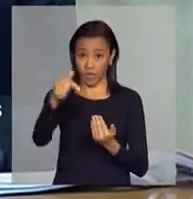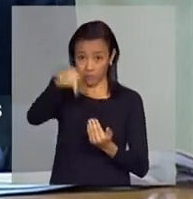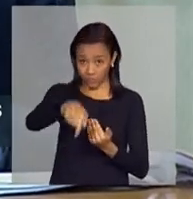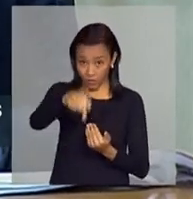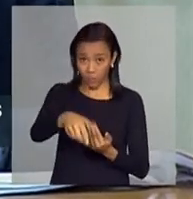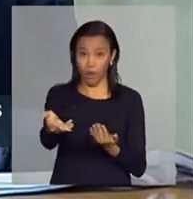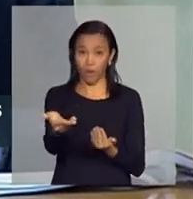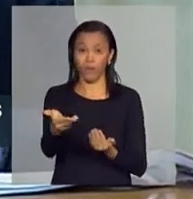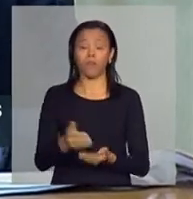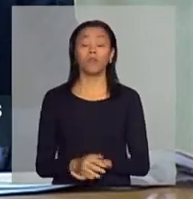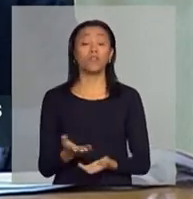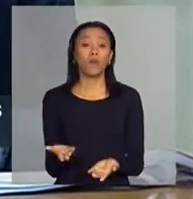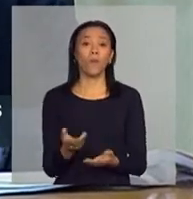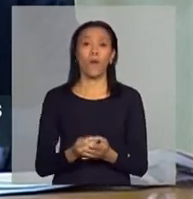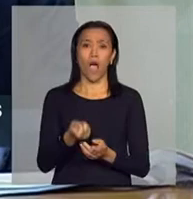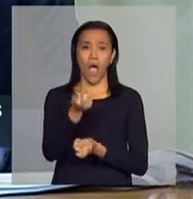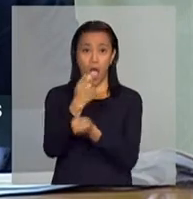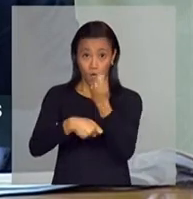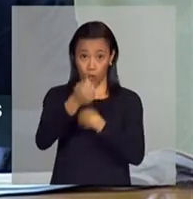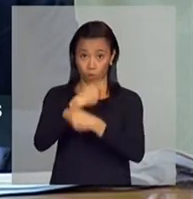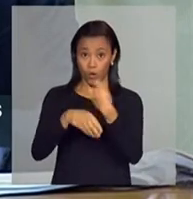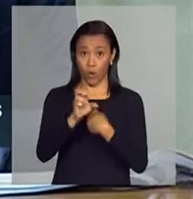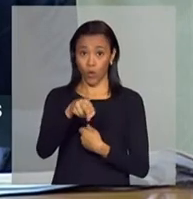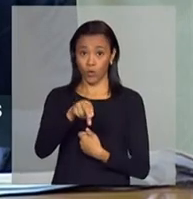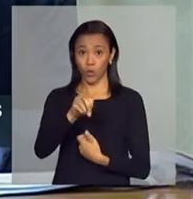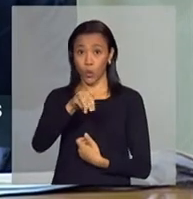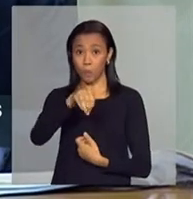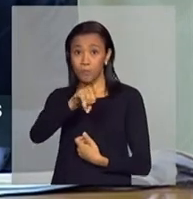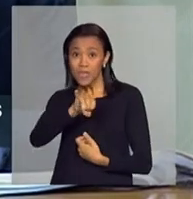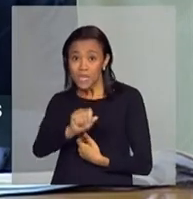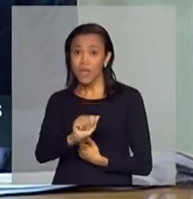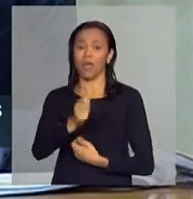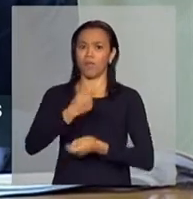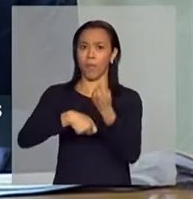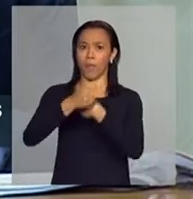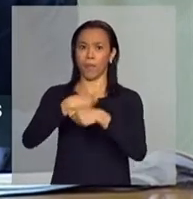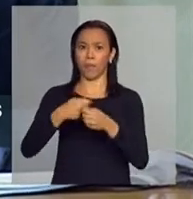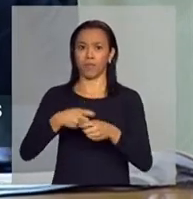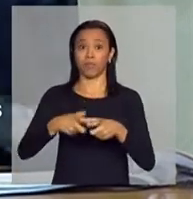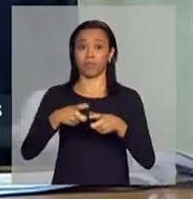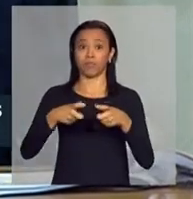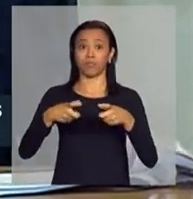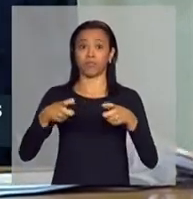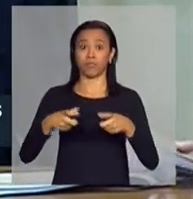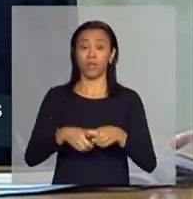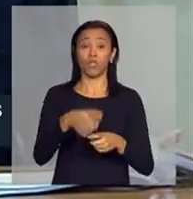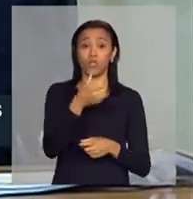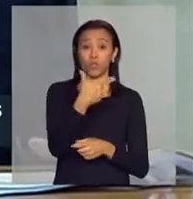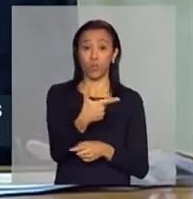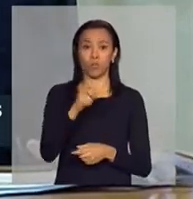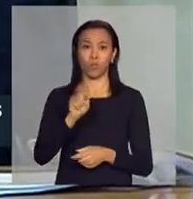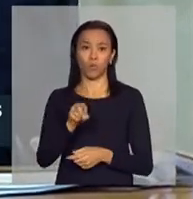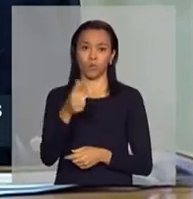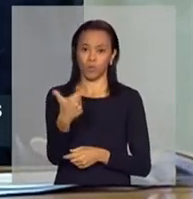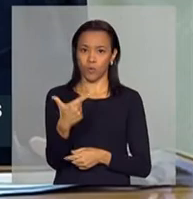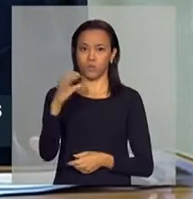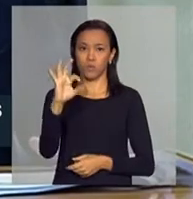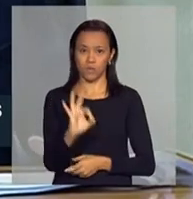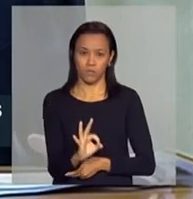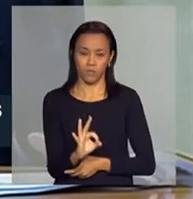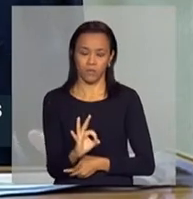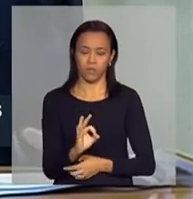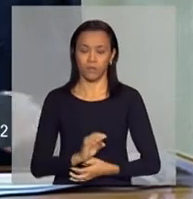portanto a economia está neste momento no o crescimento de dois. Dois por